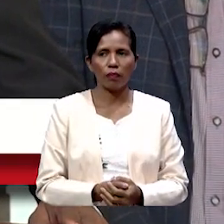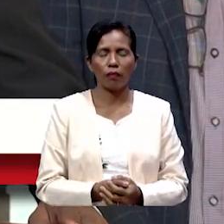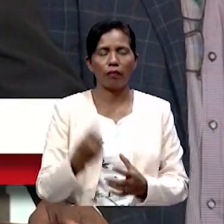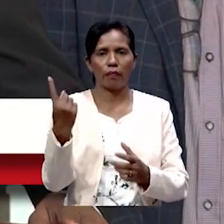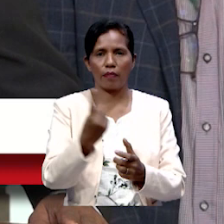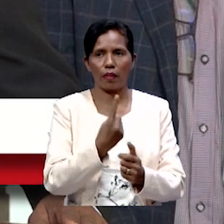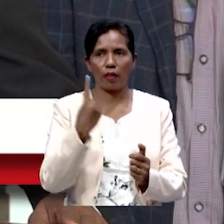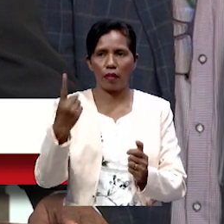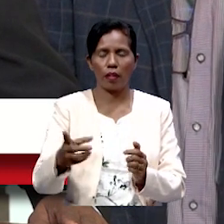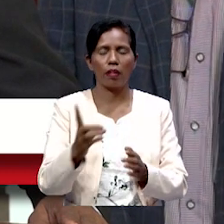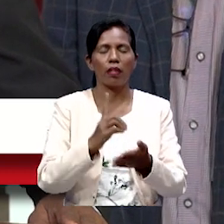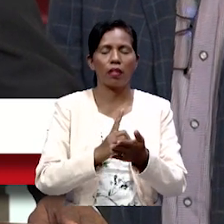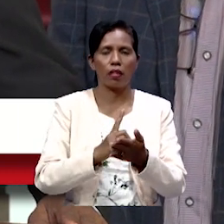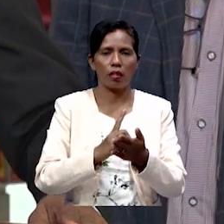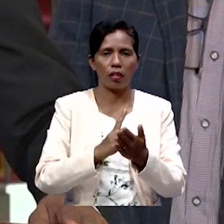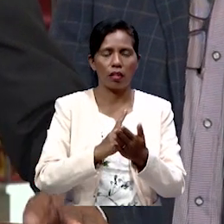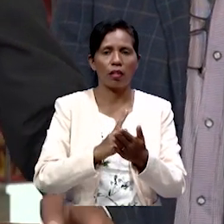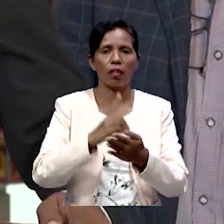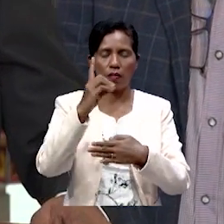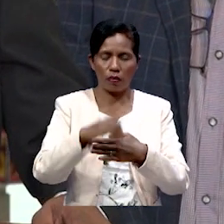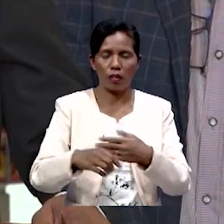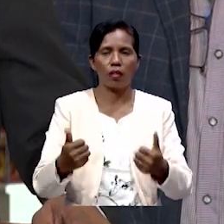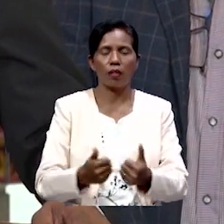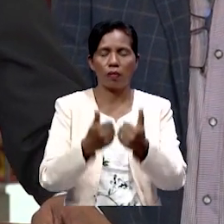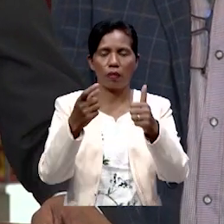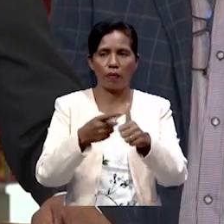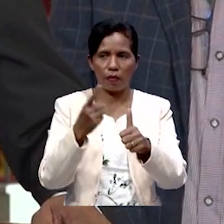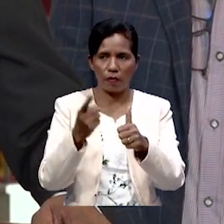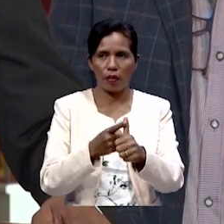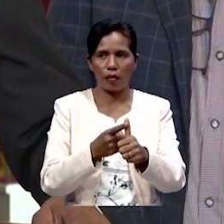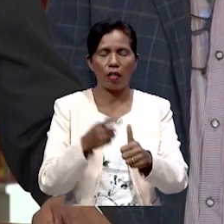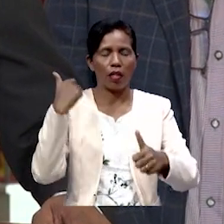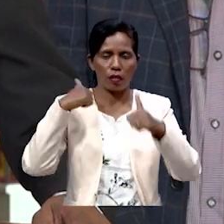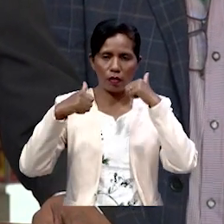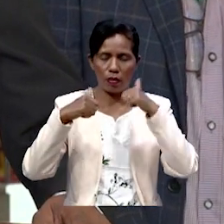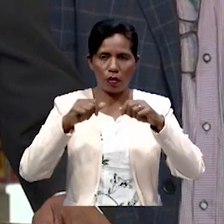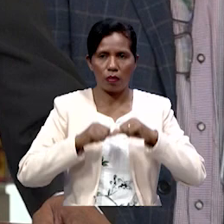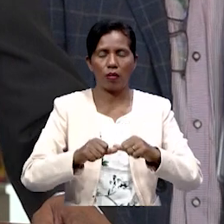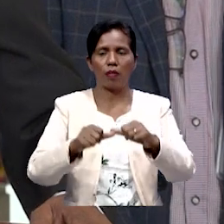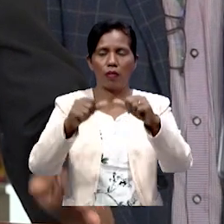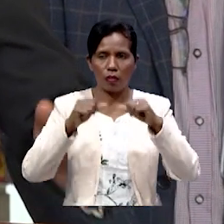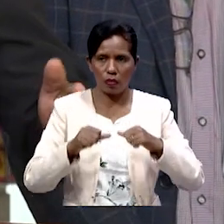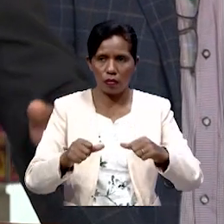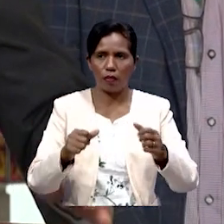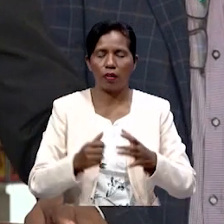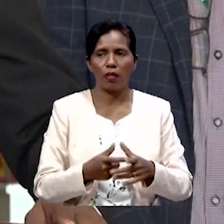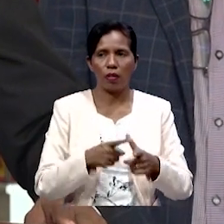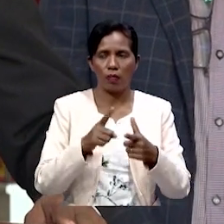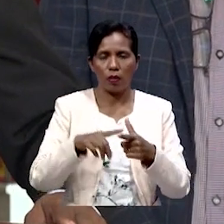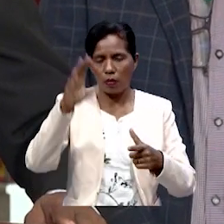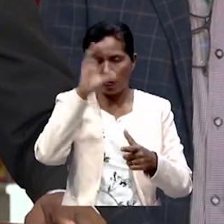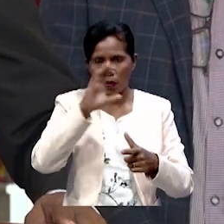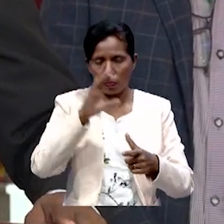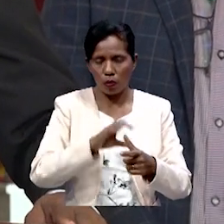Nafatin, desenvolve o desporto nesse primeiro mandato, atividade de lá ONU, depois Bucamos,